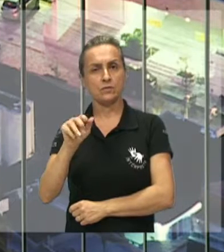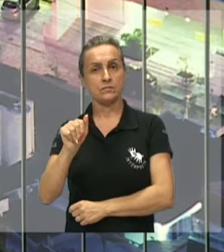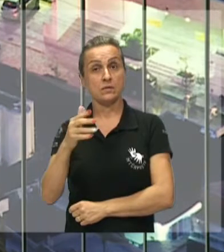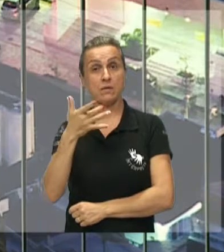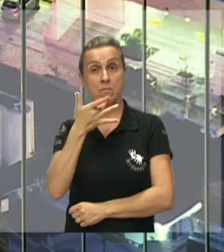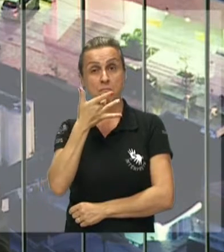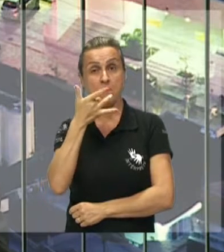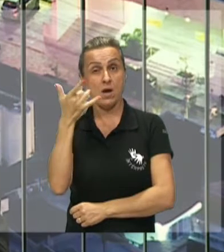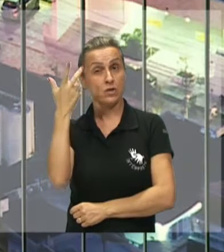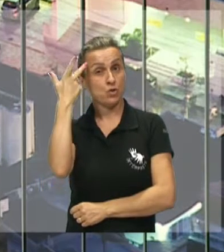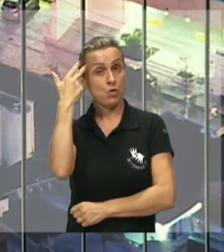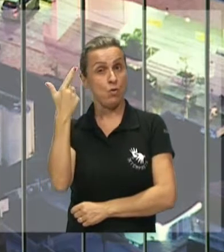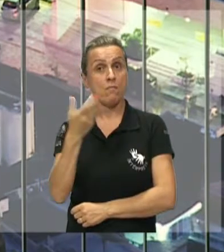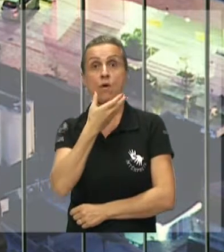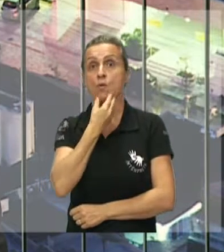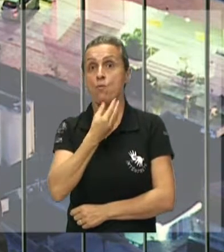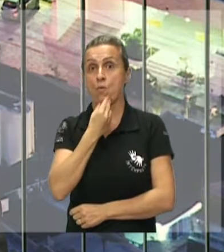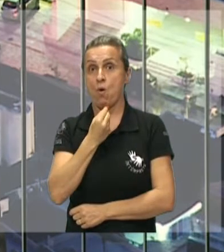de morte de